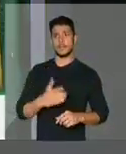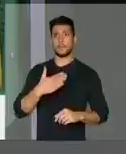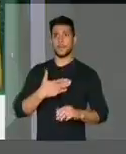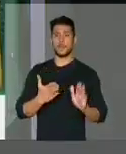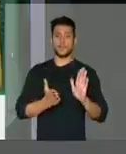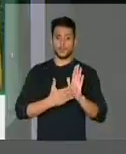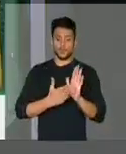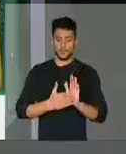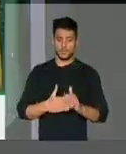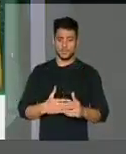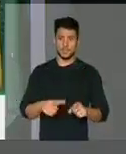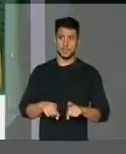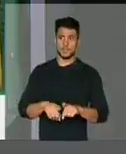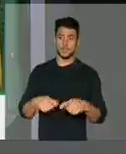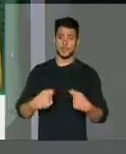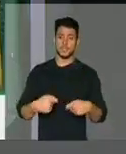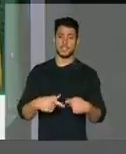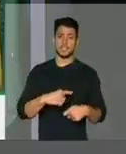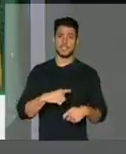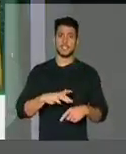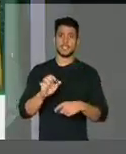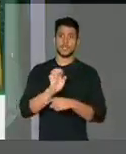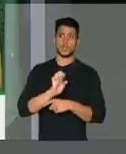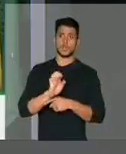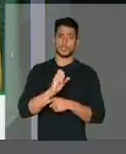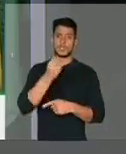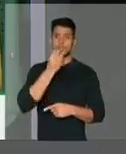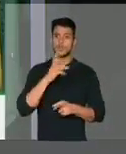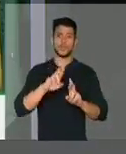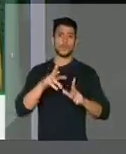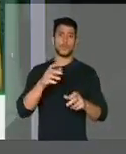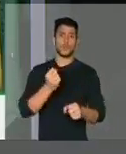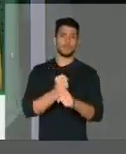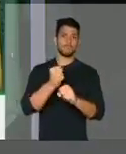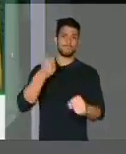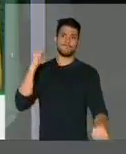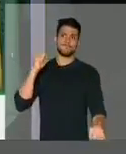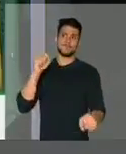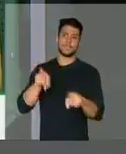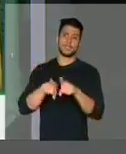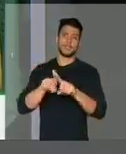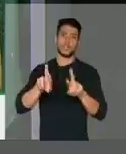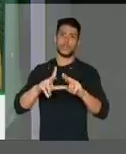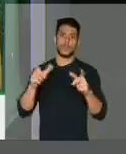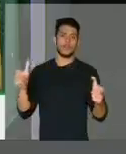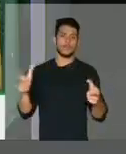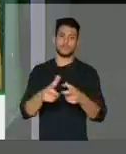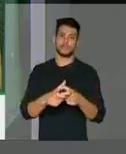proponho. E um Estado adequado. Não sou a favor do Estado grande, nem do mínimo.